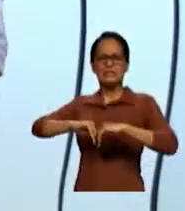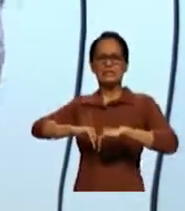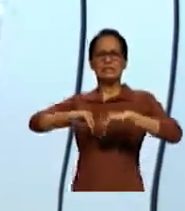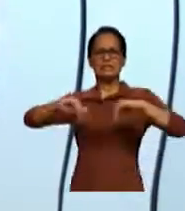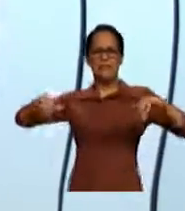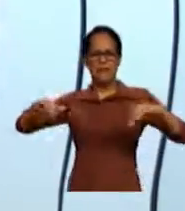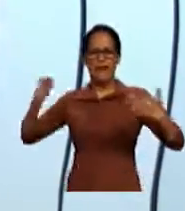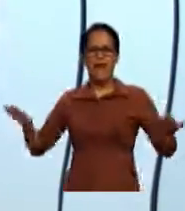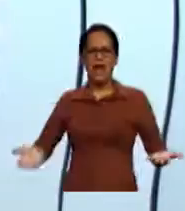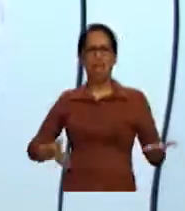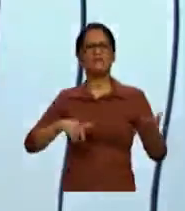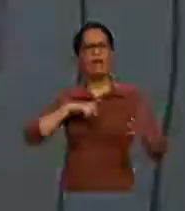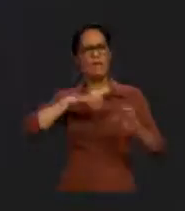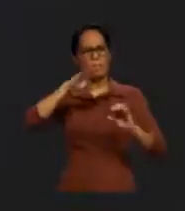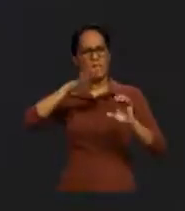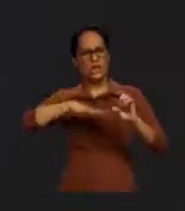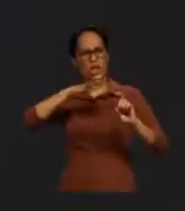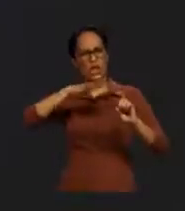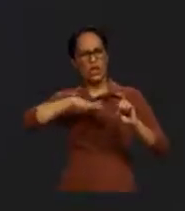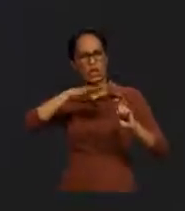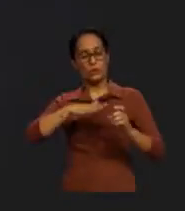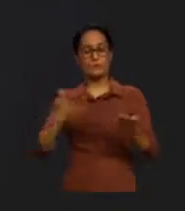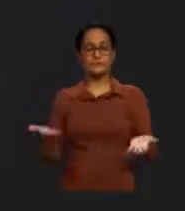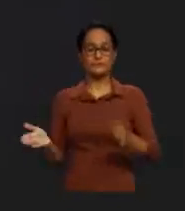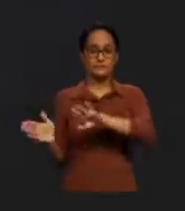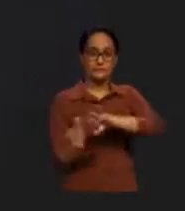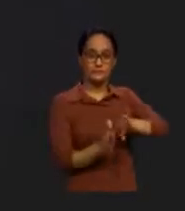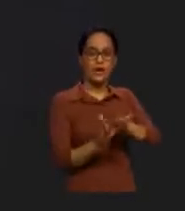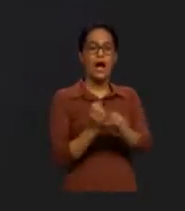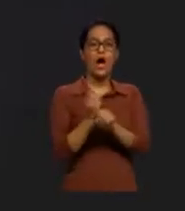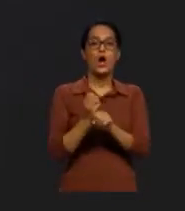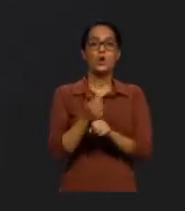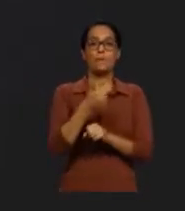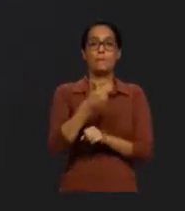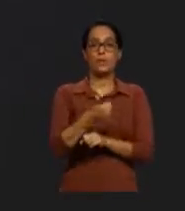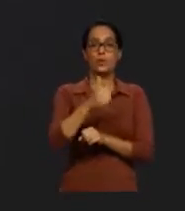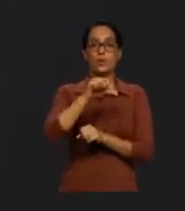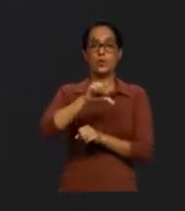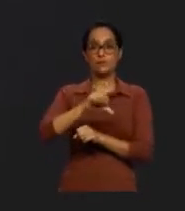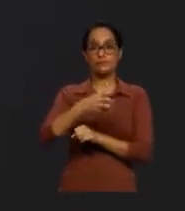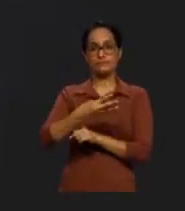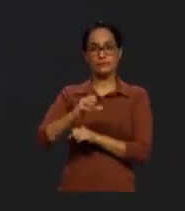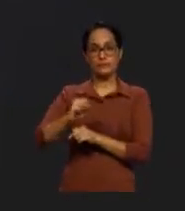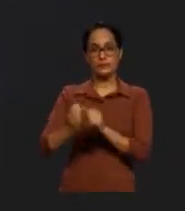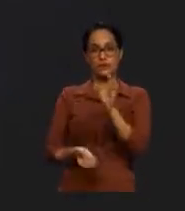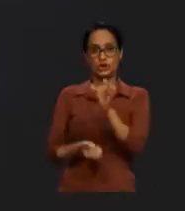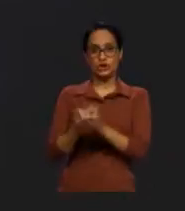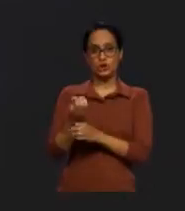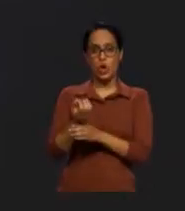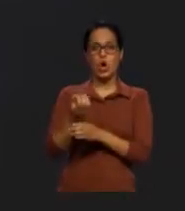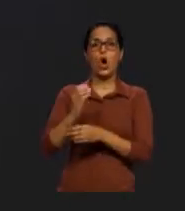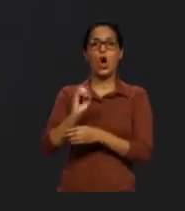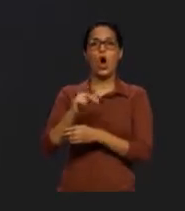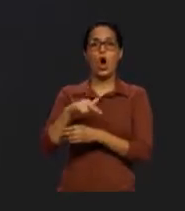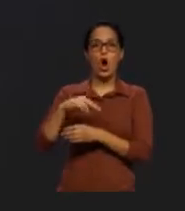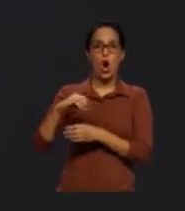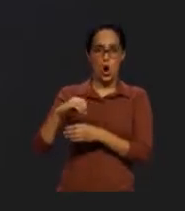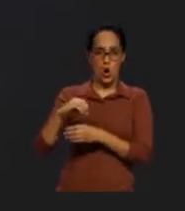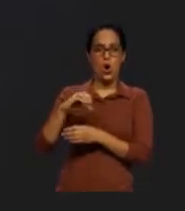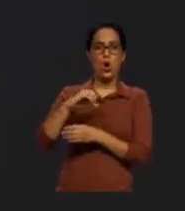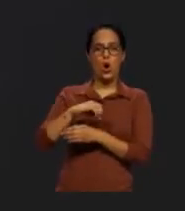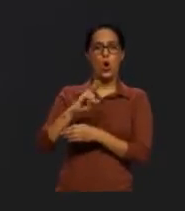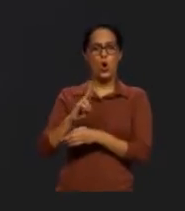Em 1948, criado então pela ONU, a OMS, ou Organização Mundial da